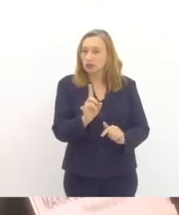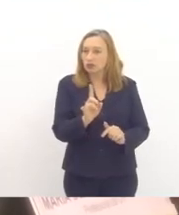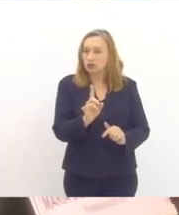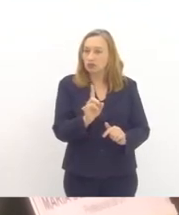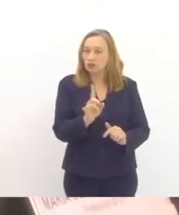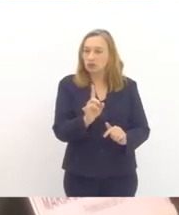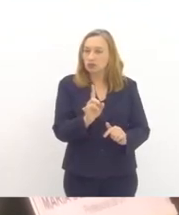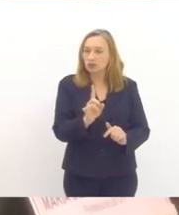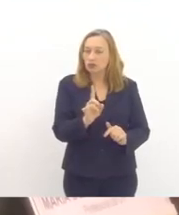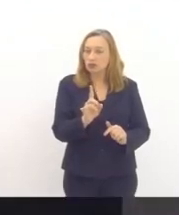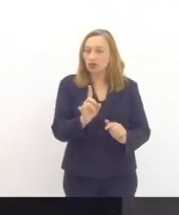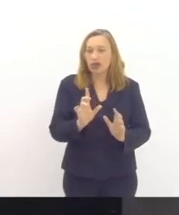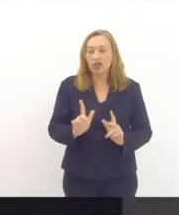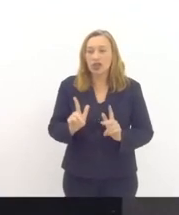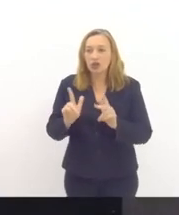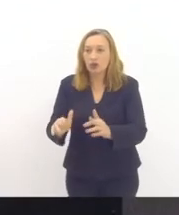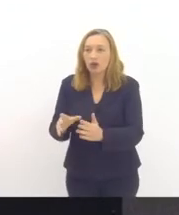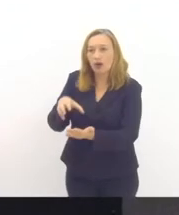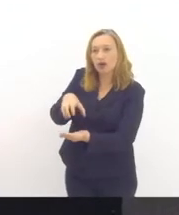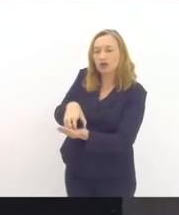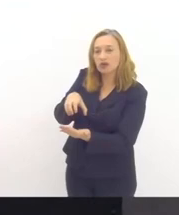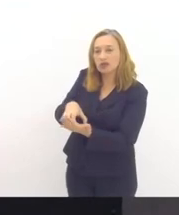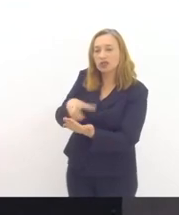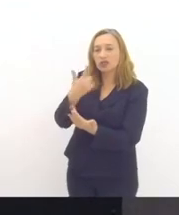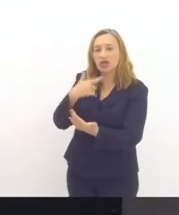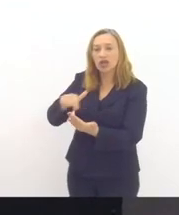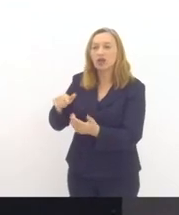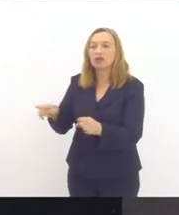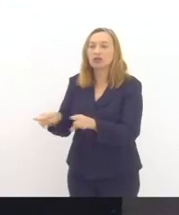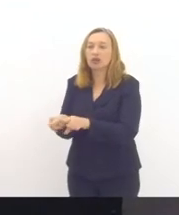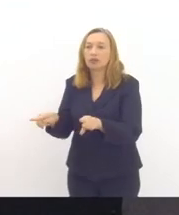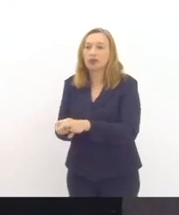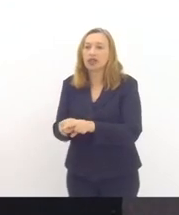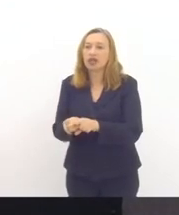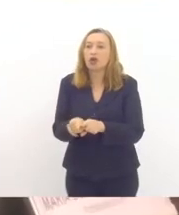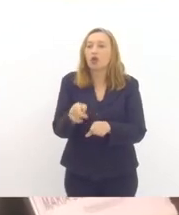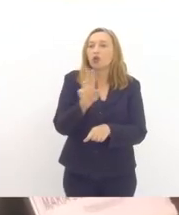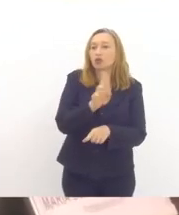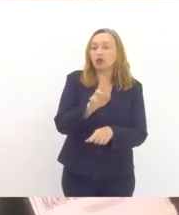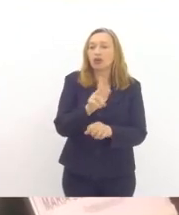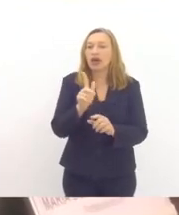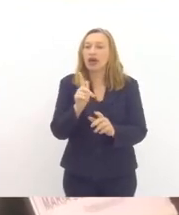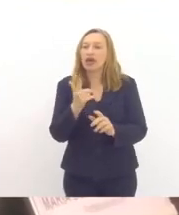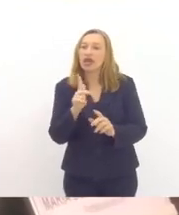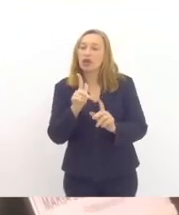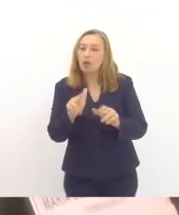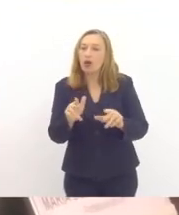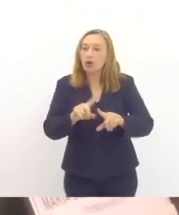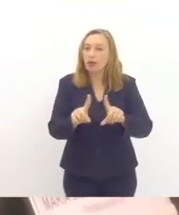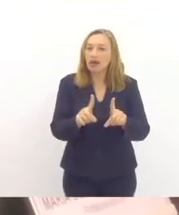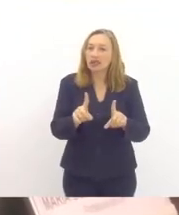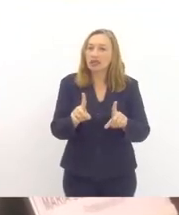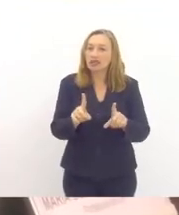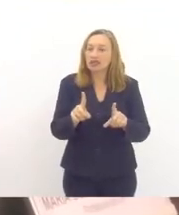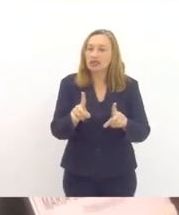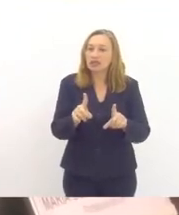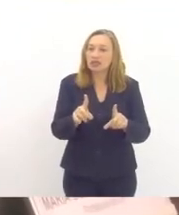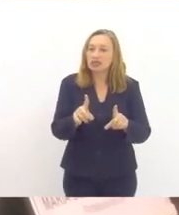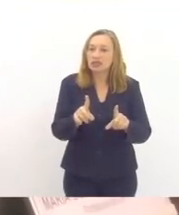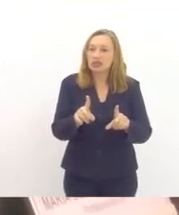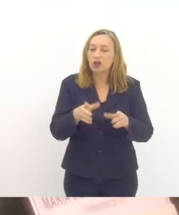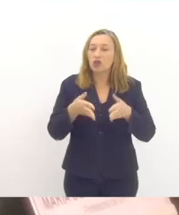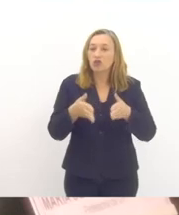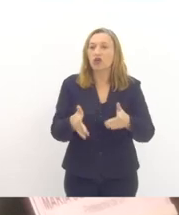de línguas também. Como há uma certa coincidência com o nome, eu só chamo atenção para isso, porque o foco aqui é a